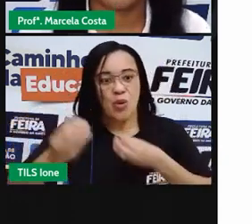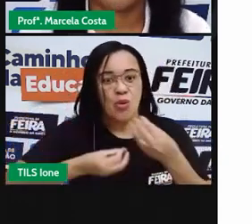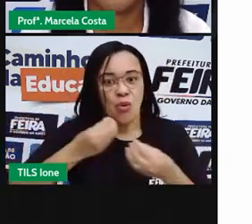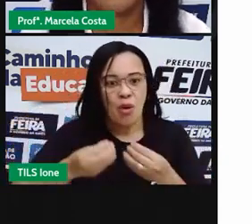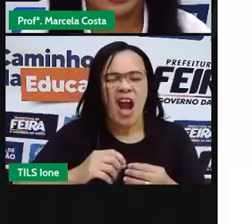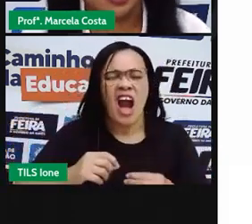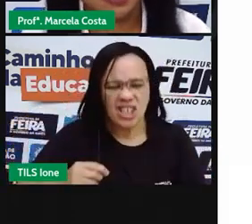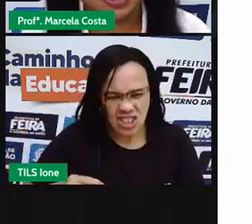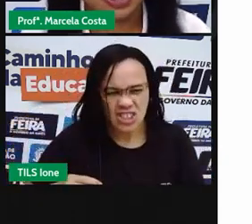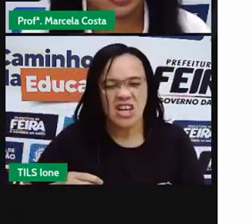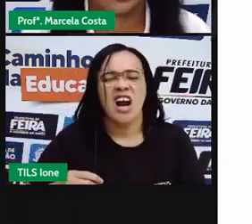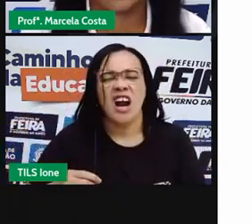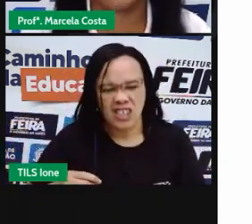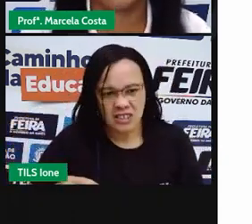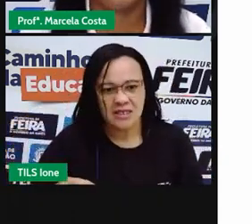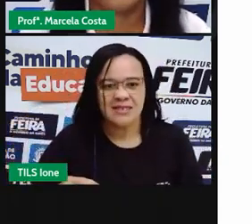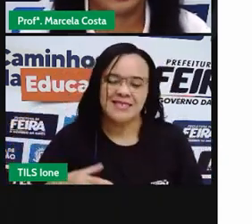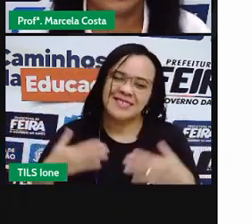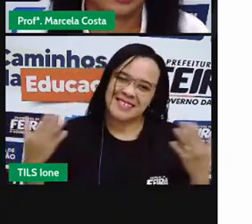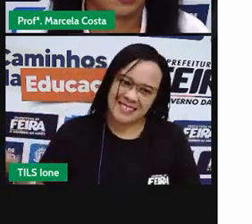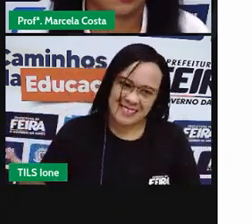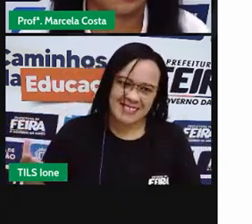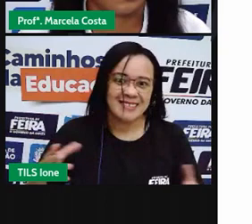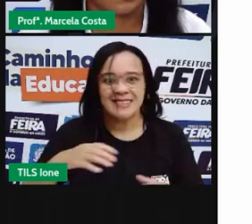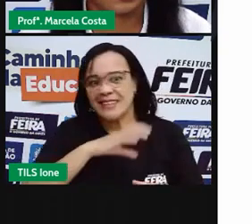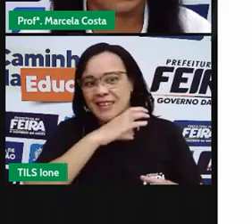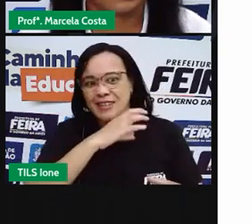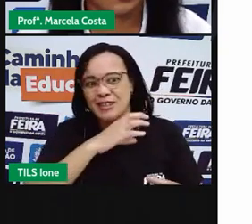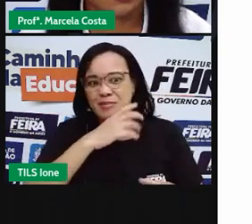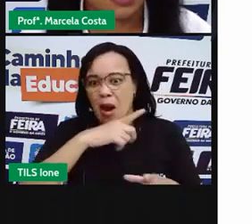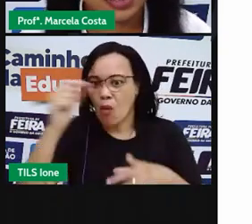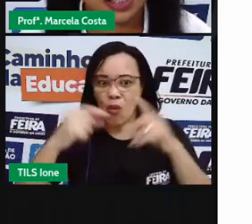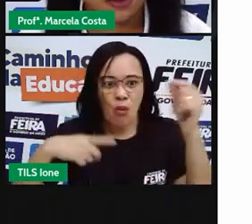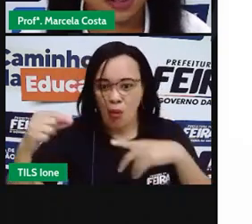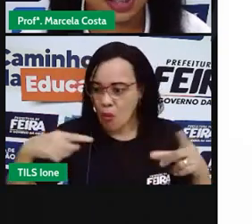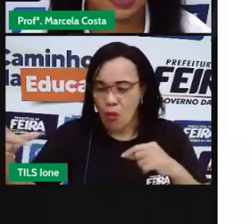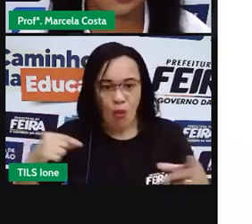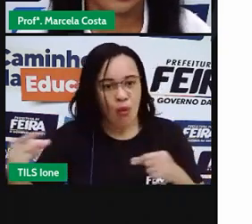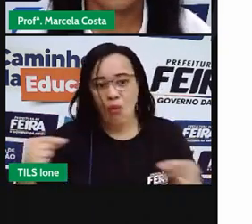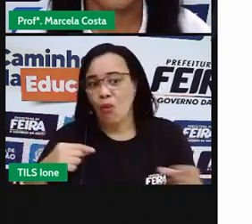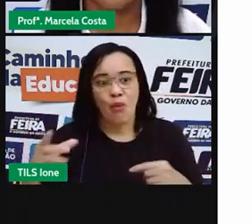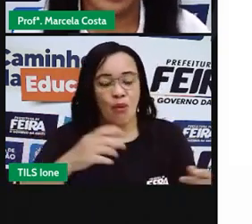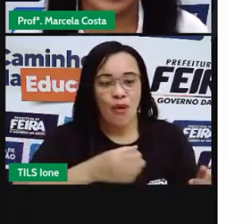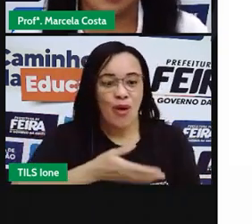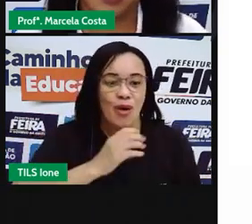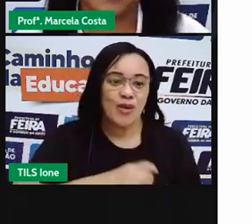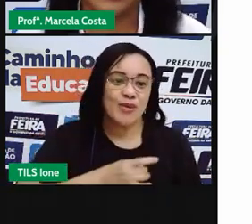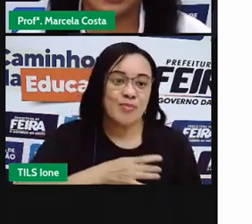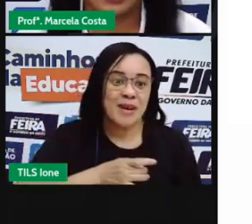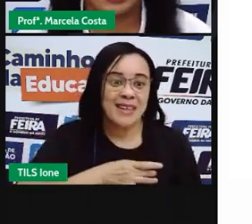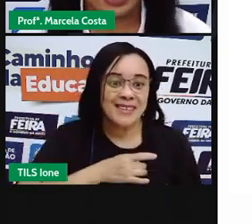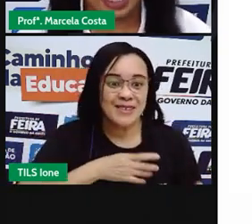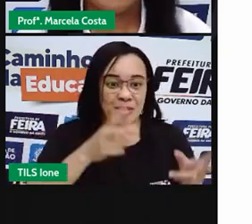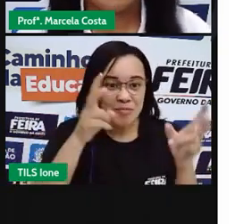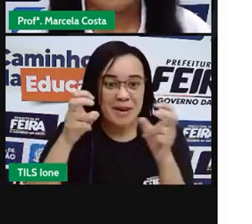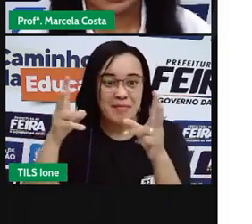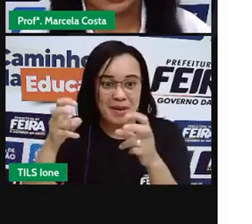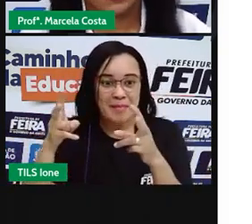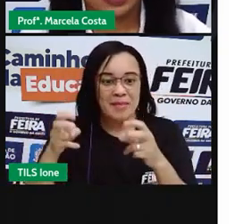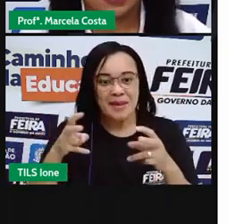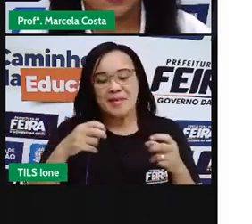correndo. Foi finalmente da história, foi o final da história. Foi quando todo mundo saiu correndo, quando percebeu que